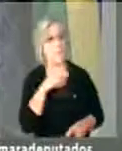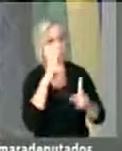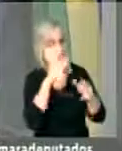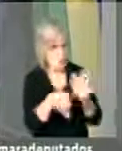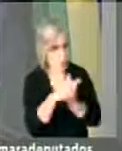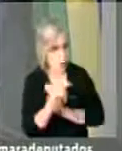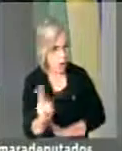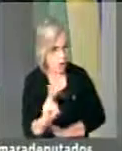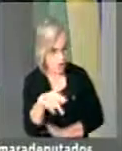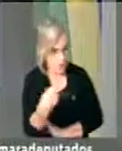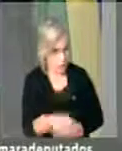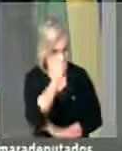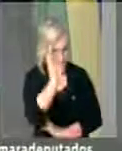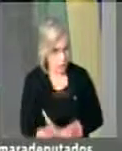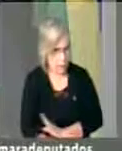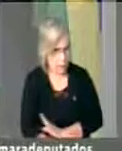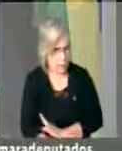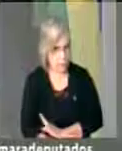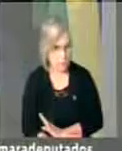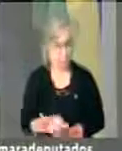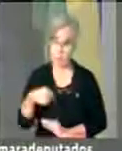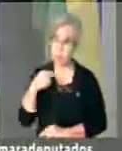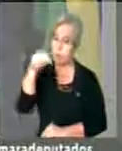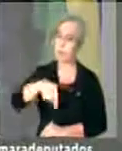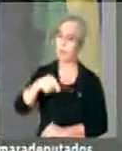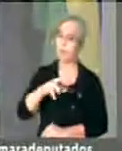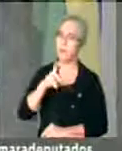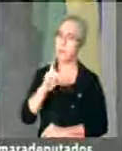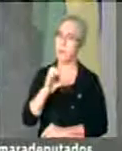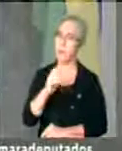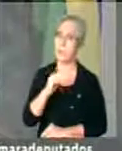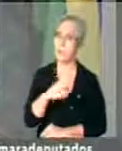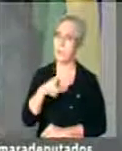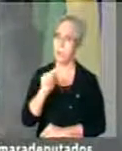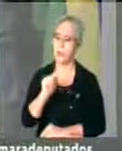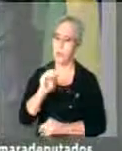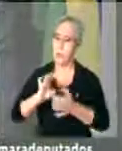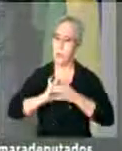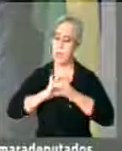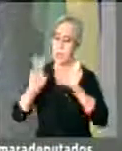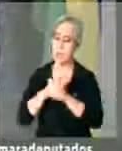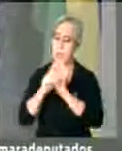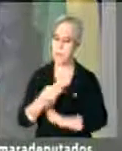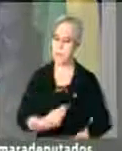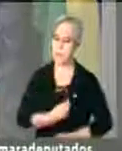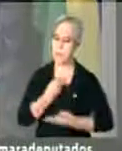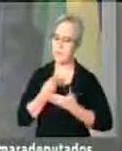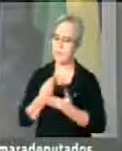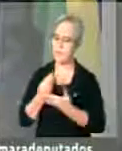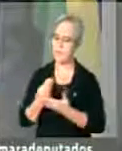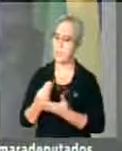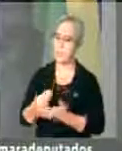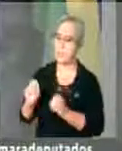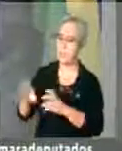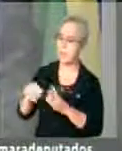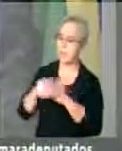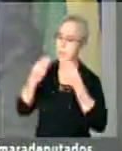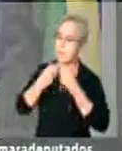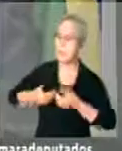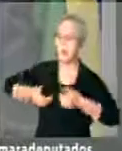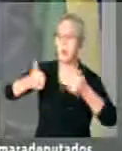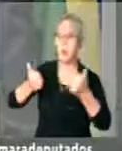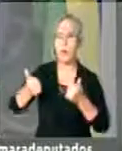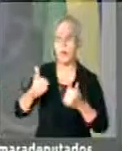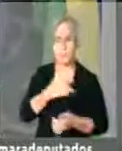este. Nós estamos aqui pela democracia, pela liberdade, pela vida, pela educação de qualidade, pela saúde de